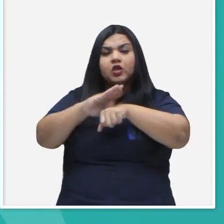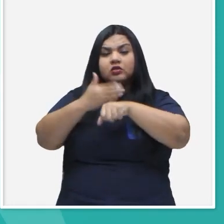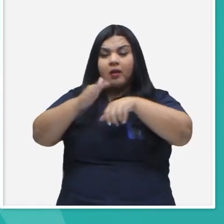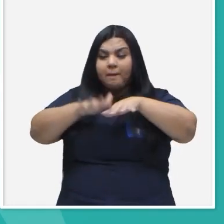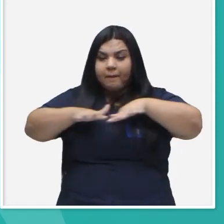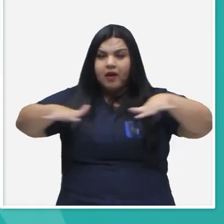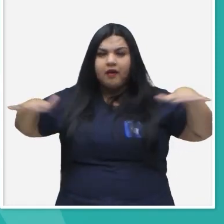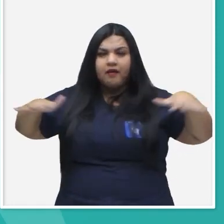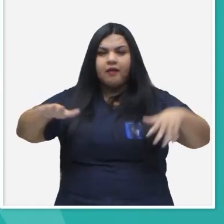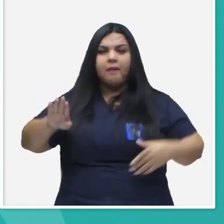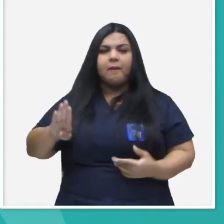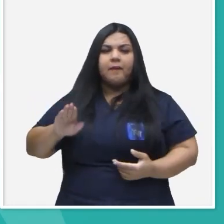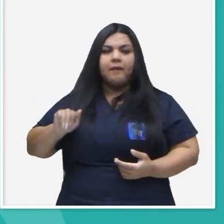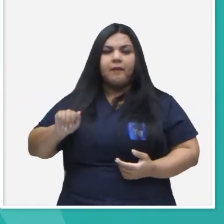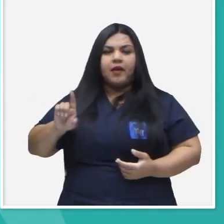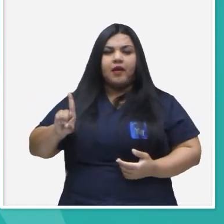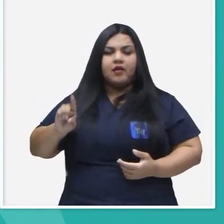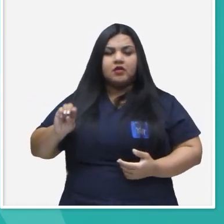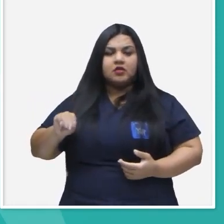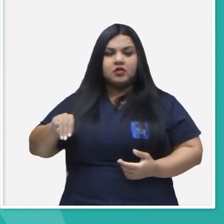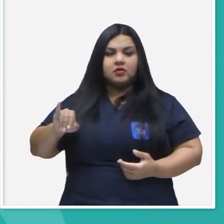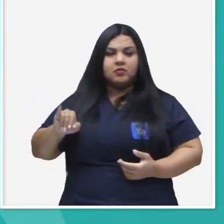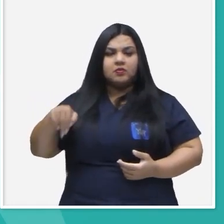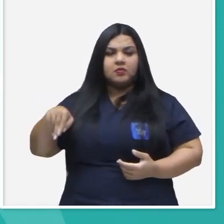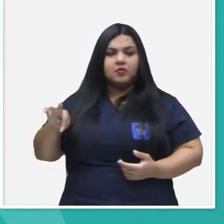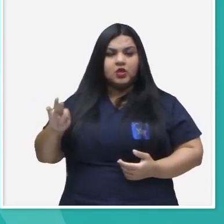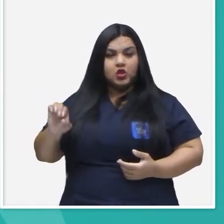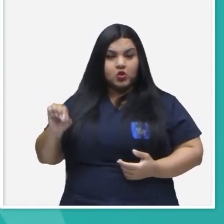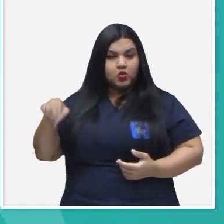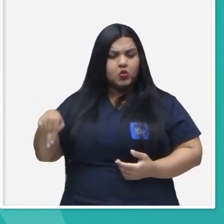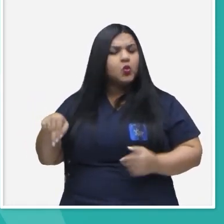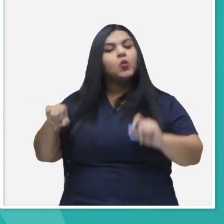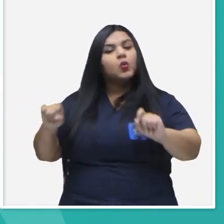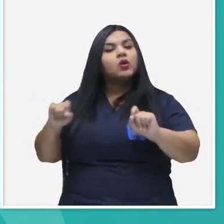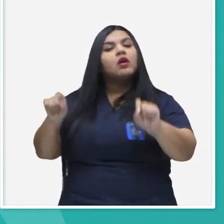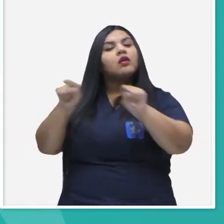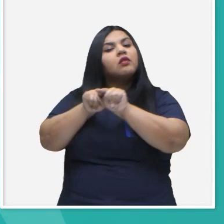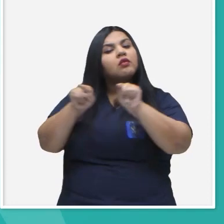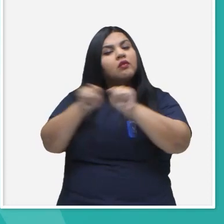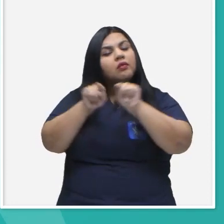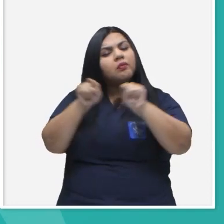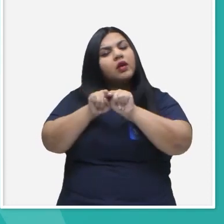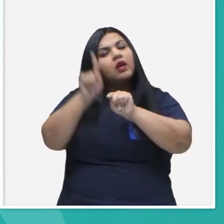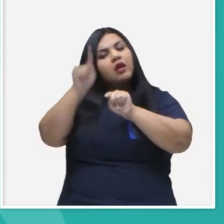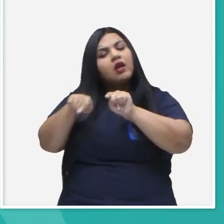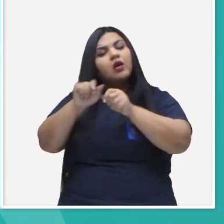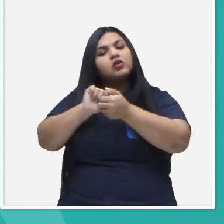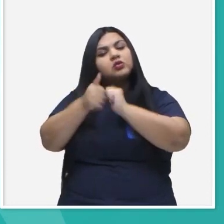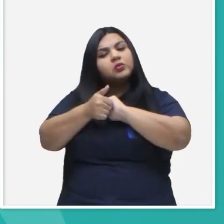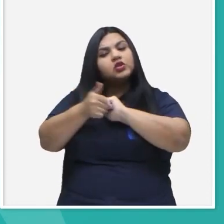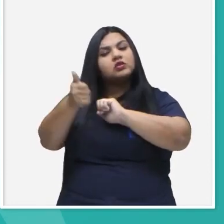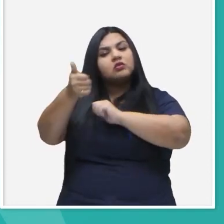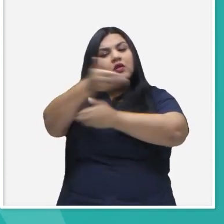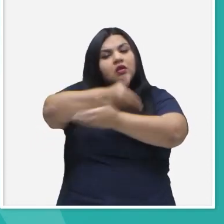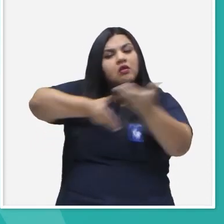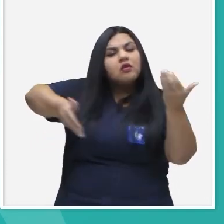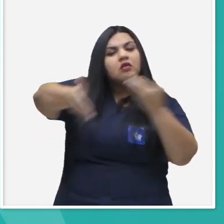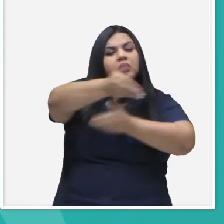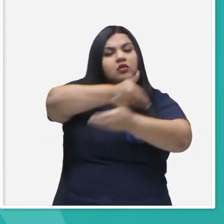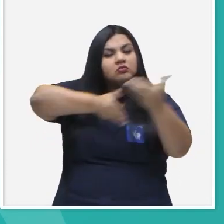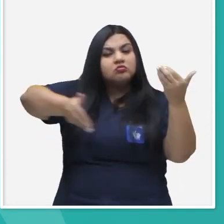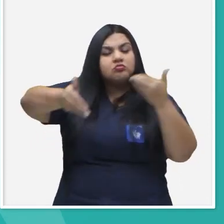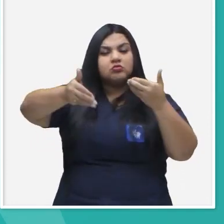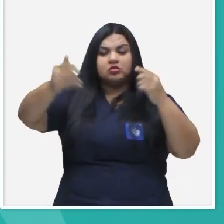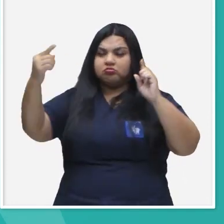maior, que é o badminton, né? Também é um esporte que há interação entre os